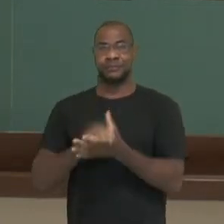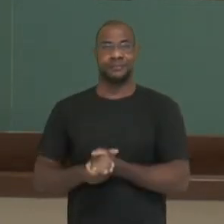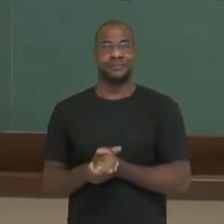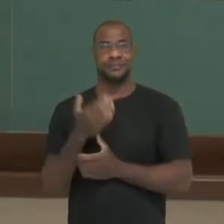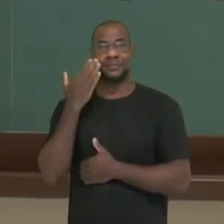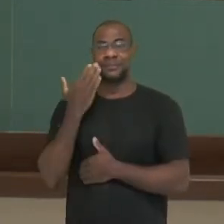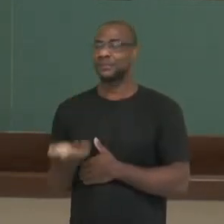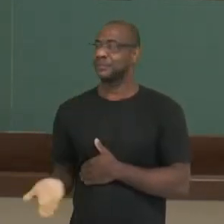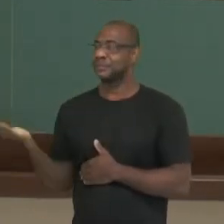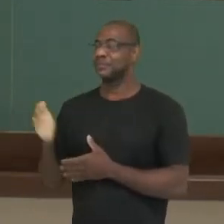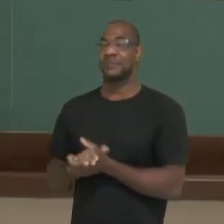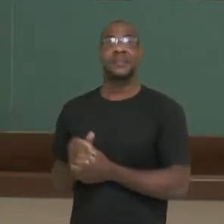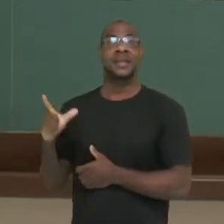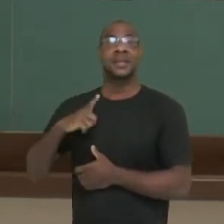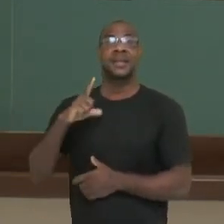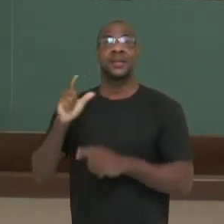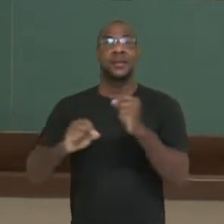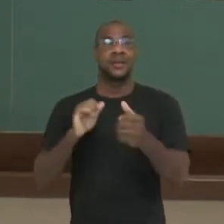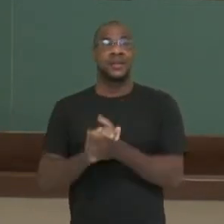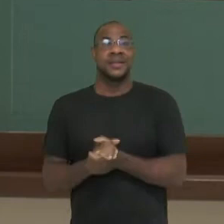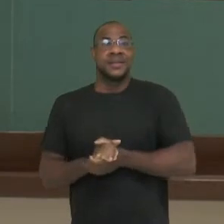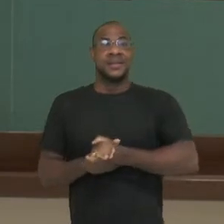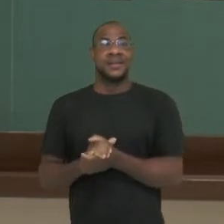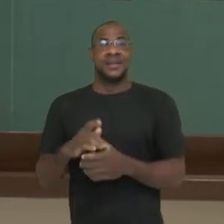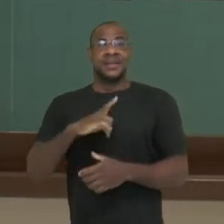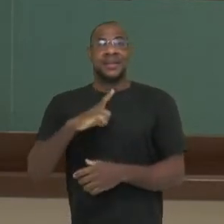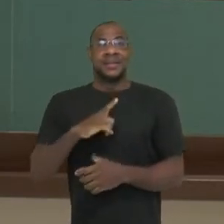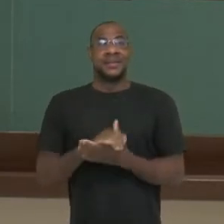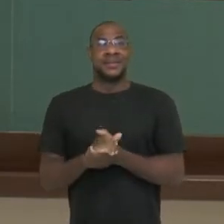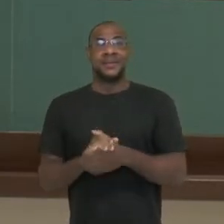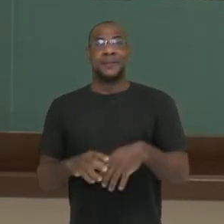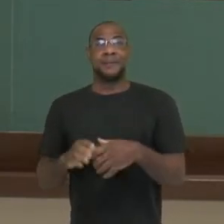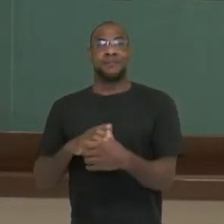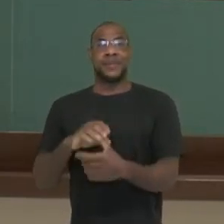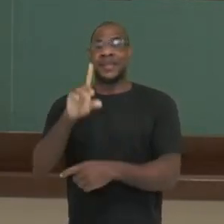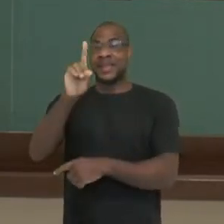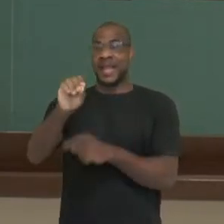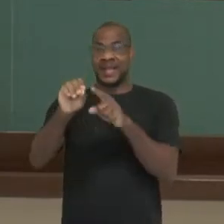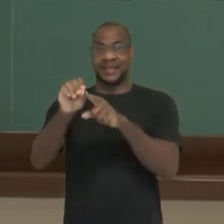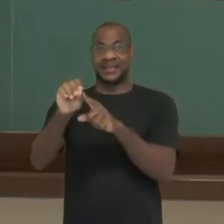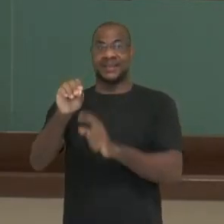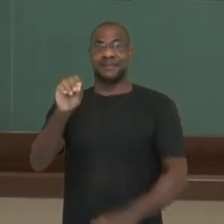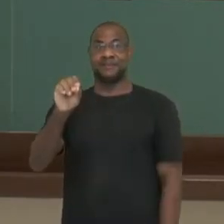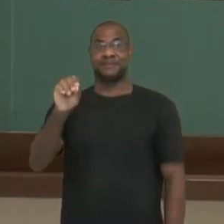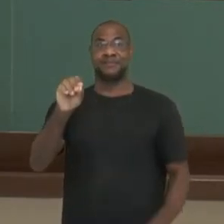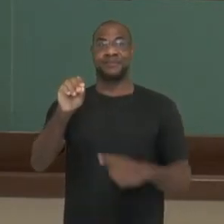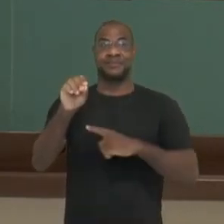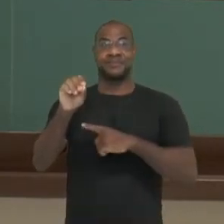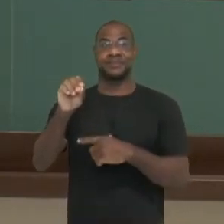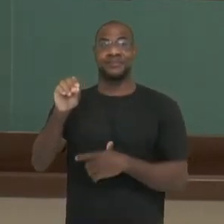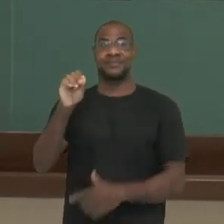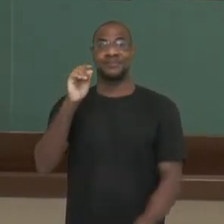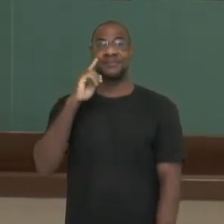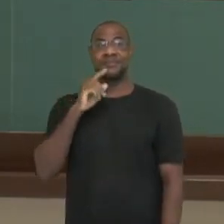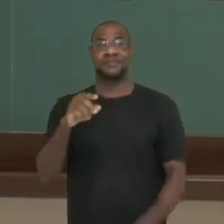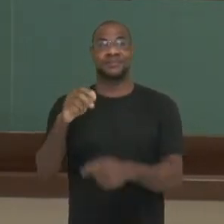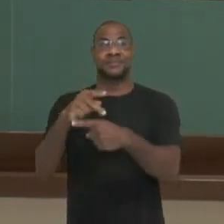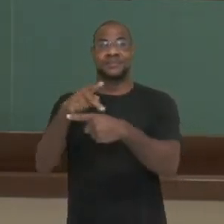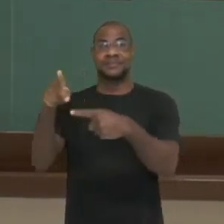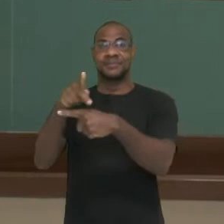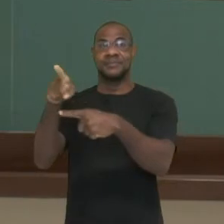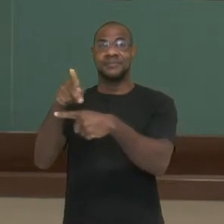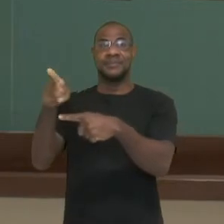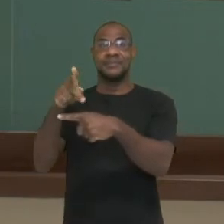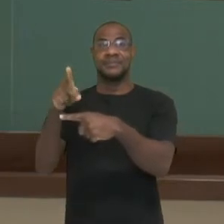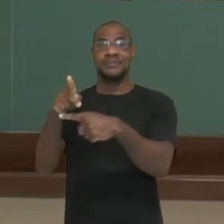permutação. Aqui eu tenho com fatorial, né? Então eu tenho o fatorial de 10. Eu vou até com esse fatorial